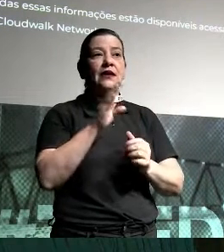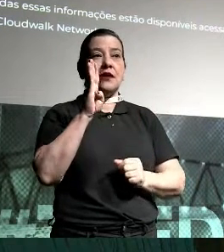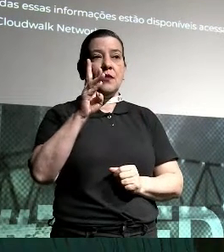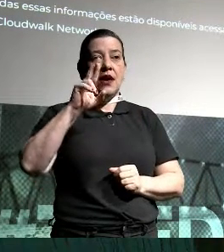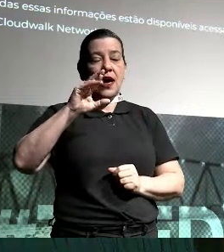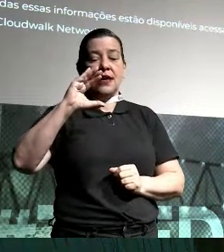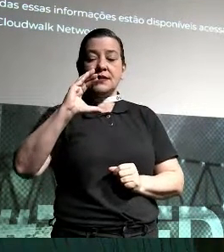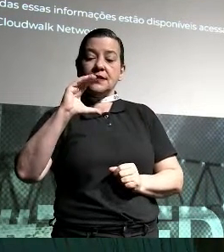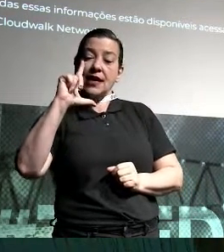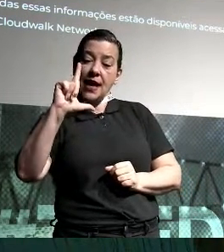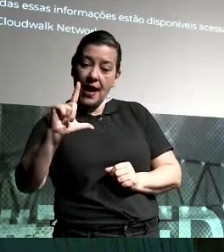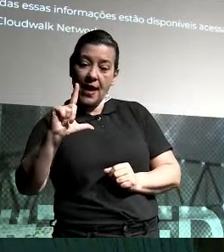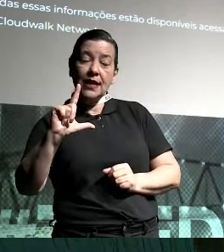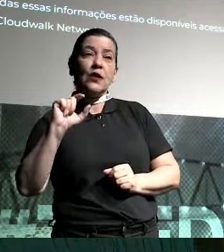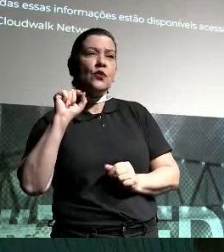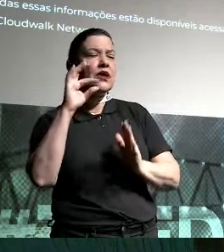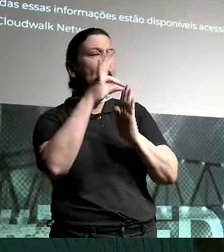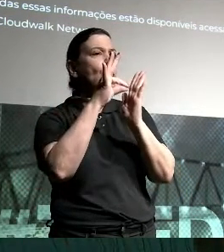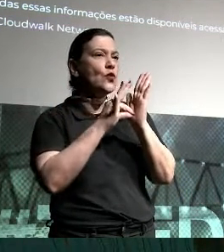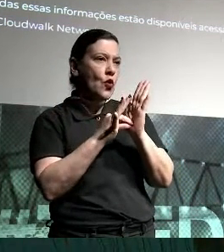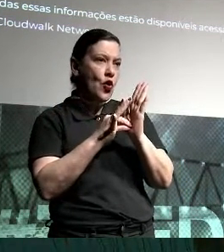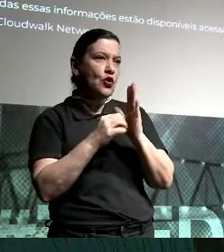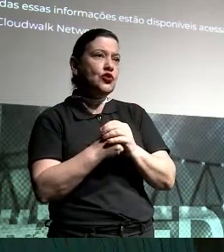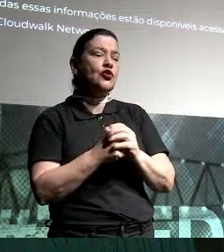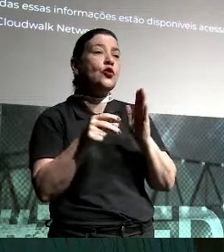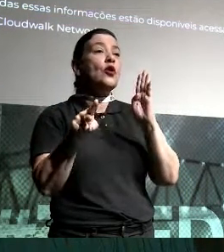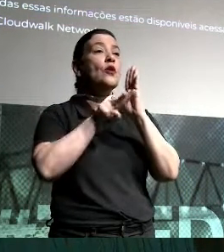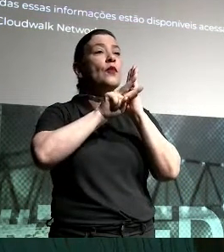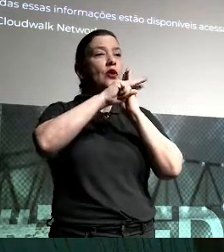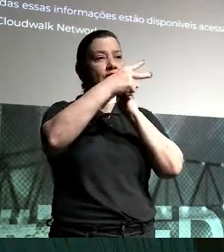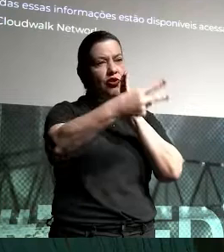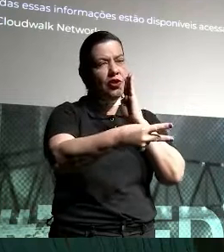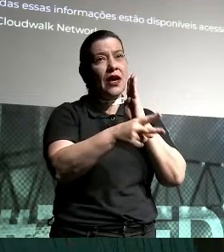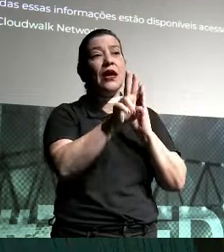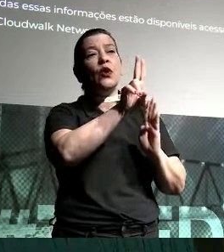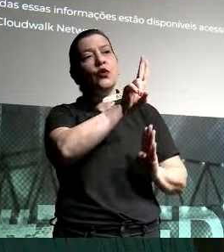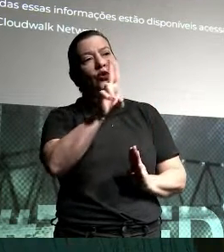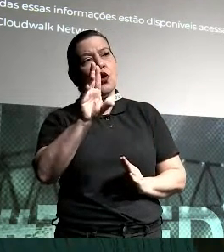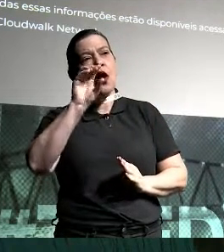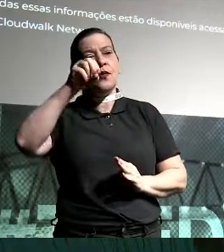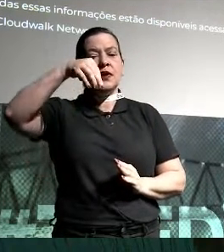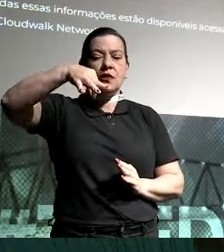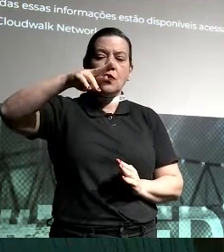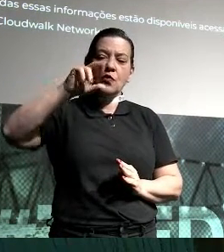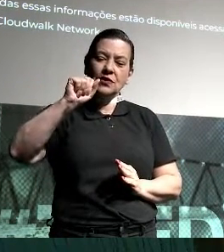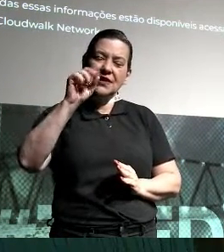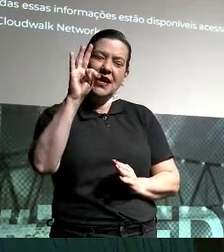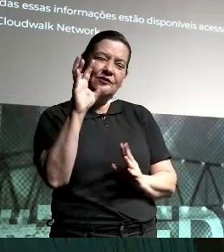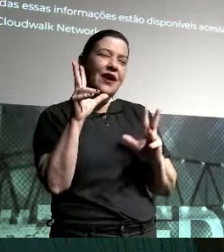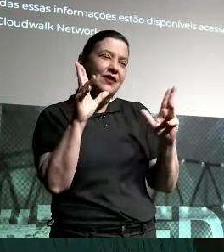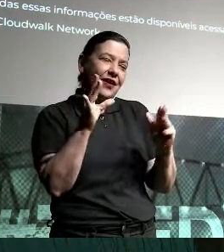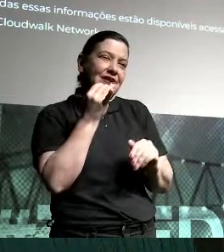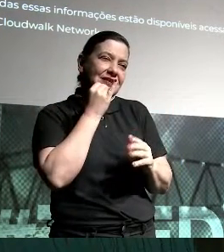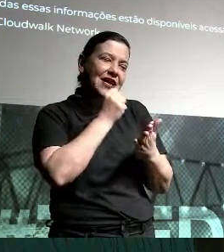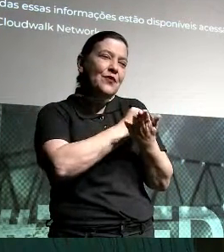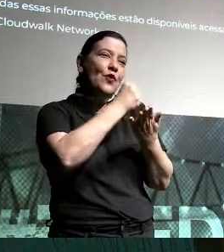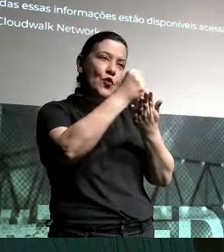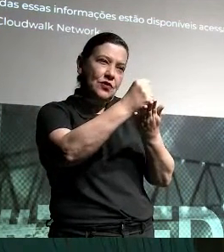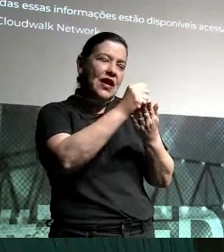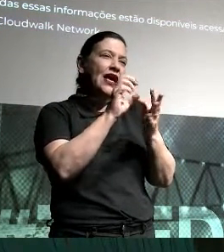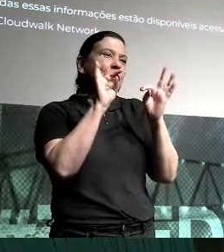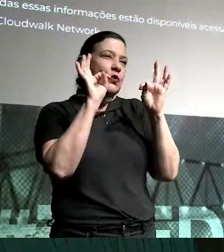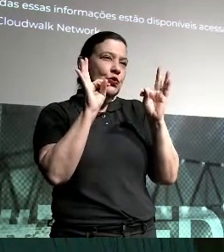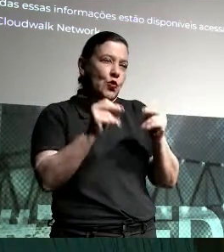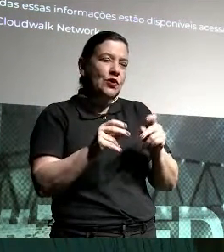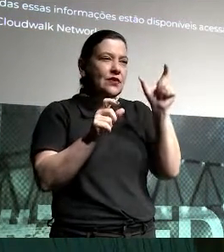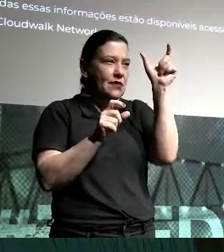código, e quando a gente se refere a um código na blockchain, a gente chama de contrato, smart contract. Então, todas essas nomenclaturas eu estou me referindo ao código